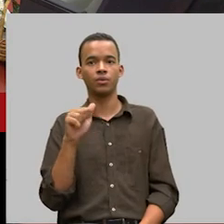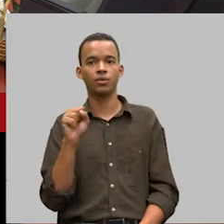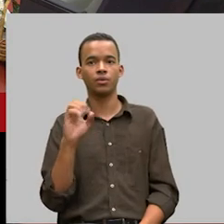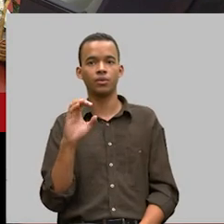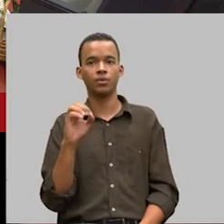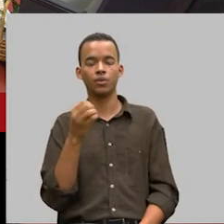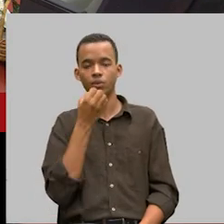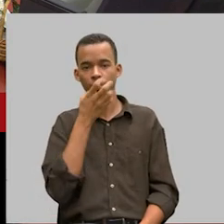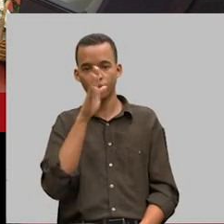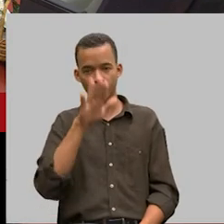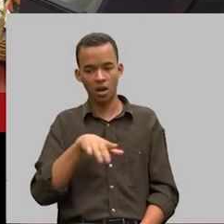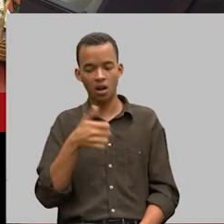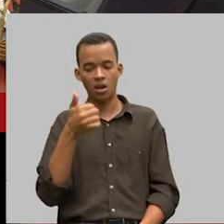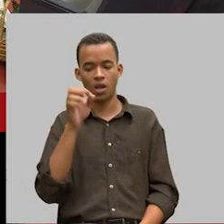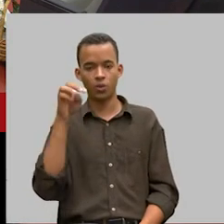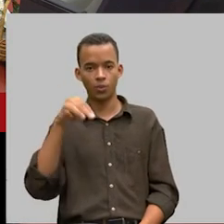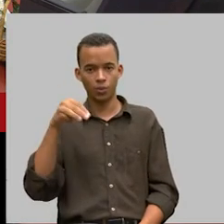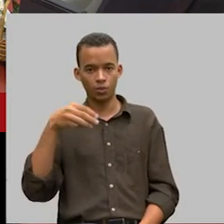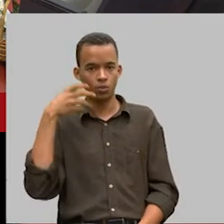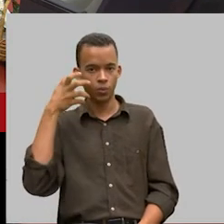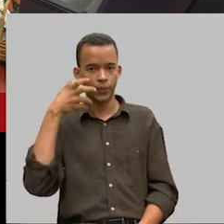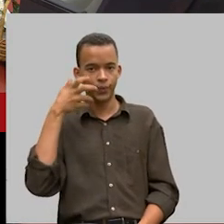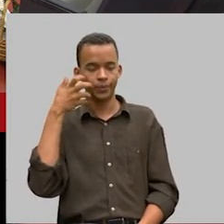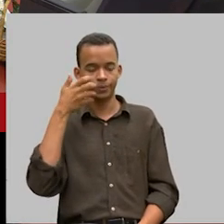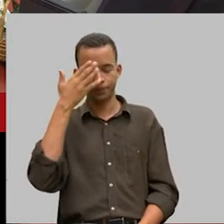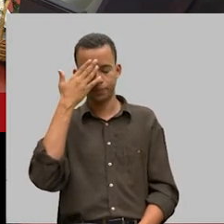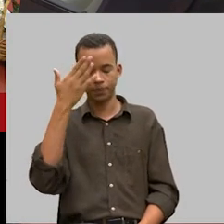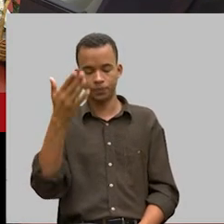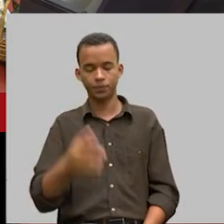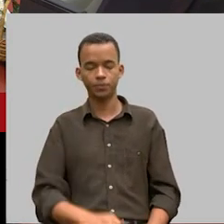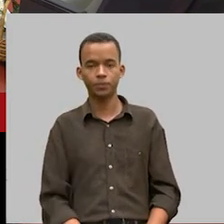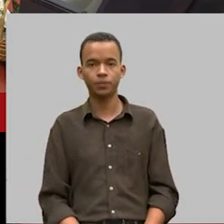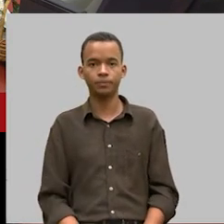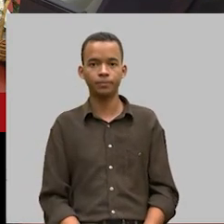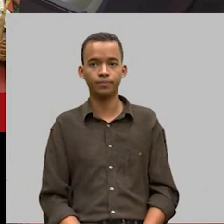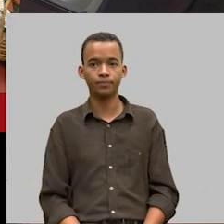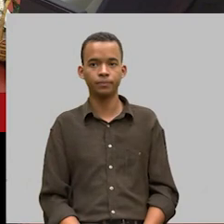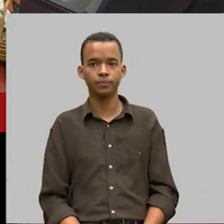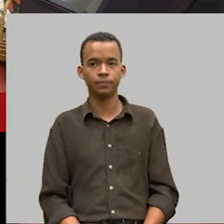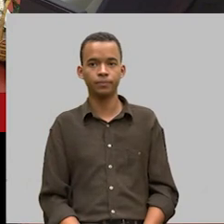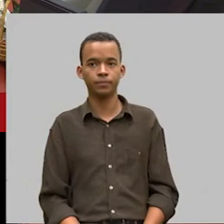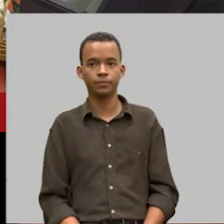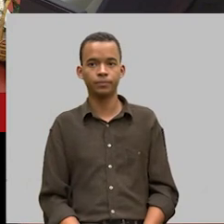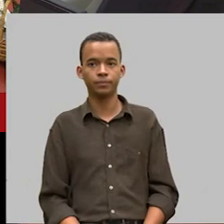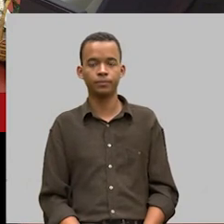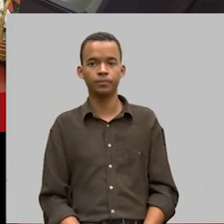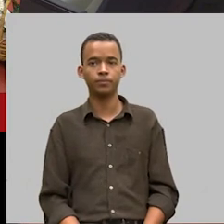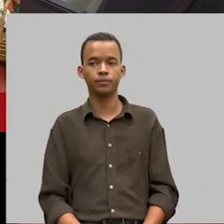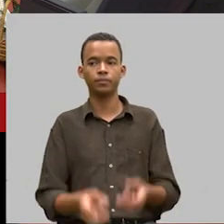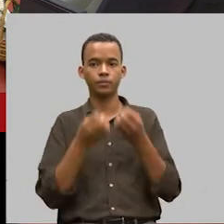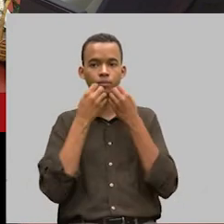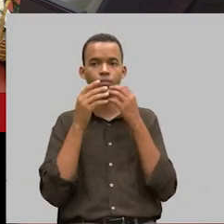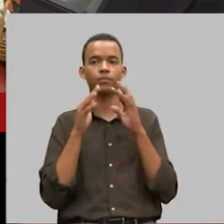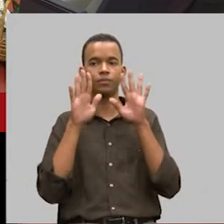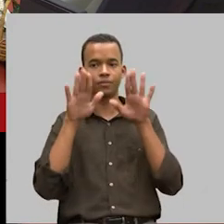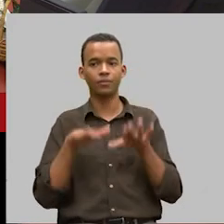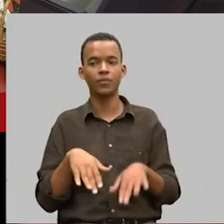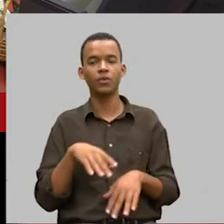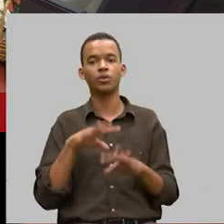10 minutinhos para você pra sua exposição Muito obrigado boa tarde boa tarde a todos e